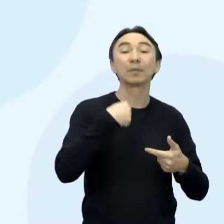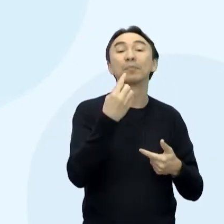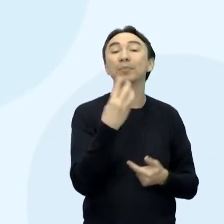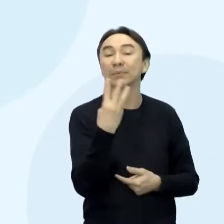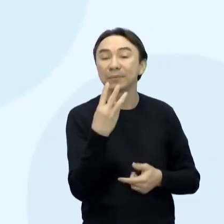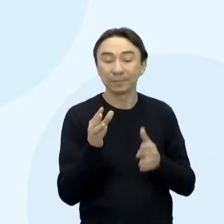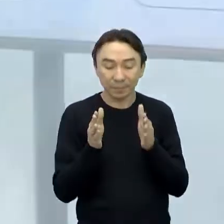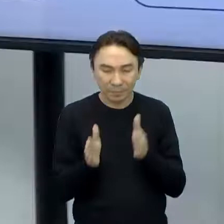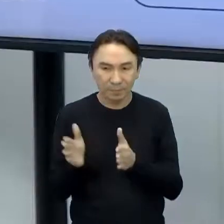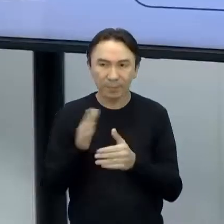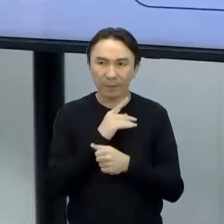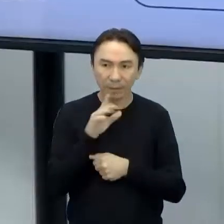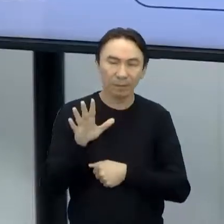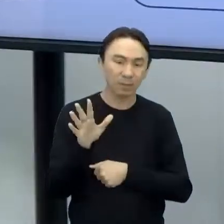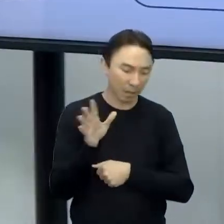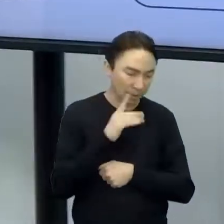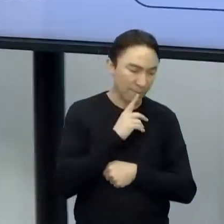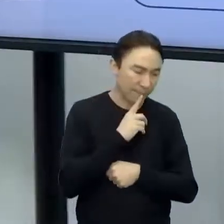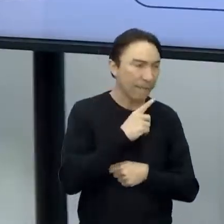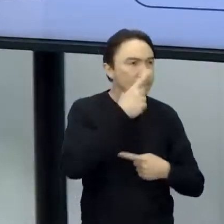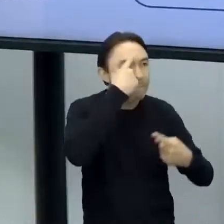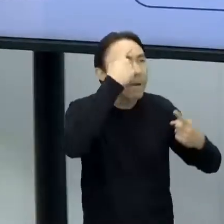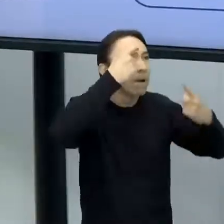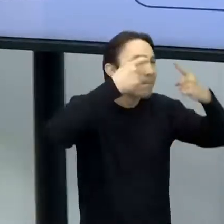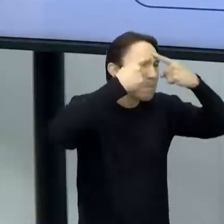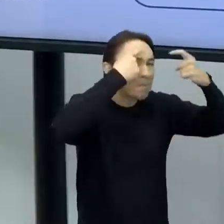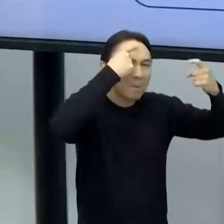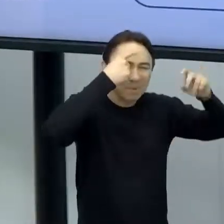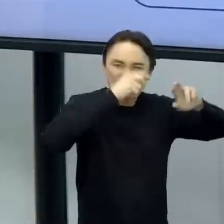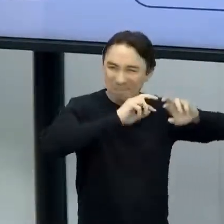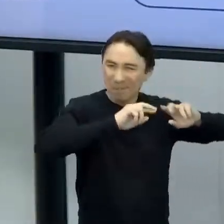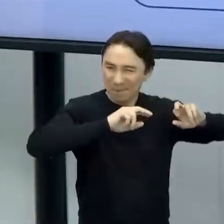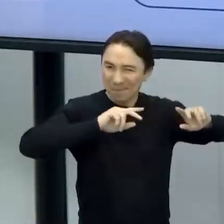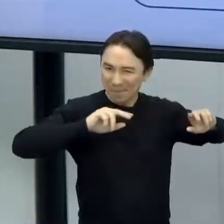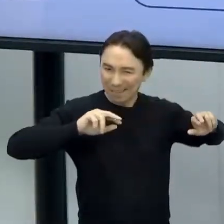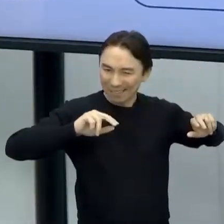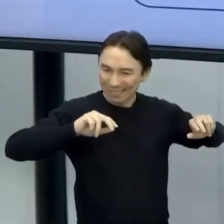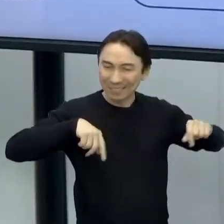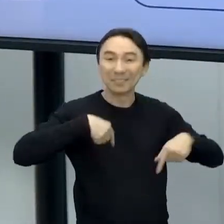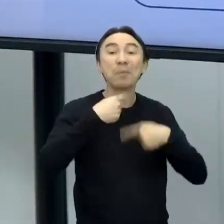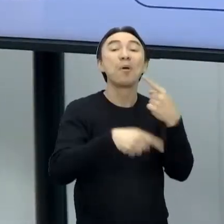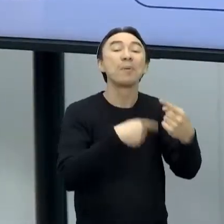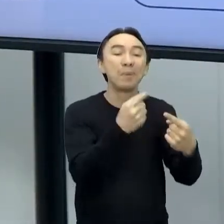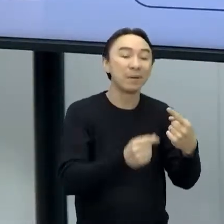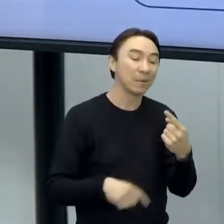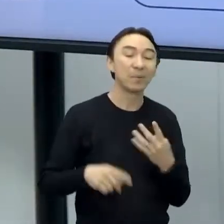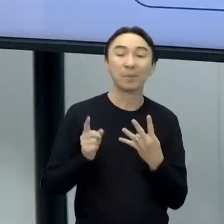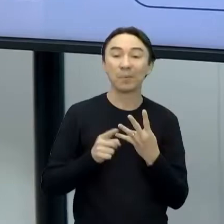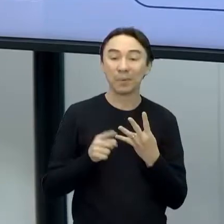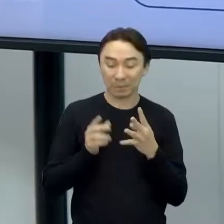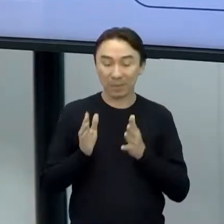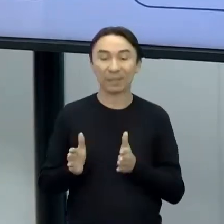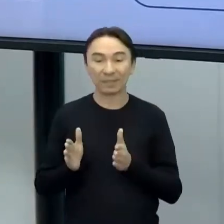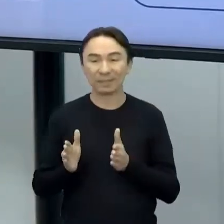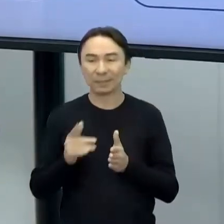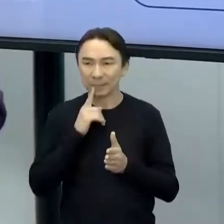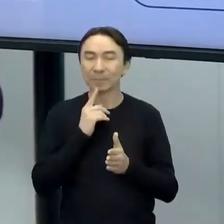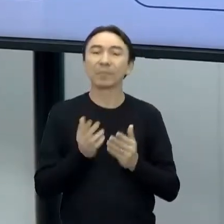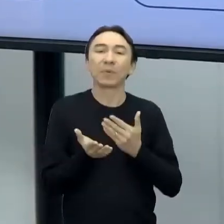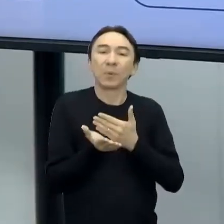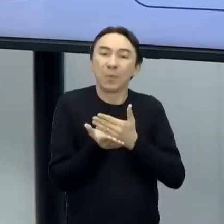ter algumas ideias soltas. E nessa quarta etapa eu começo a colocar a mão na massa. Eu começo a